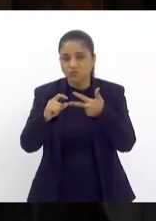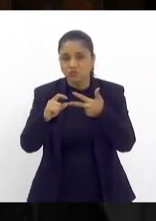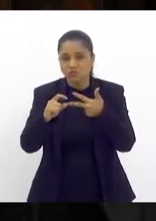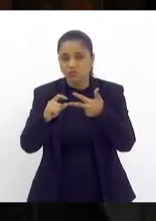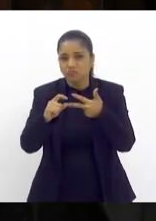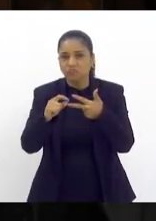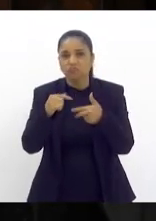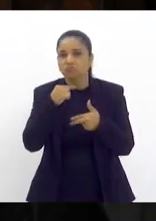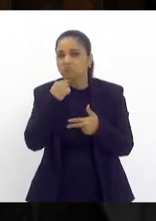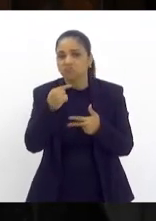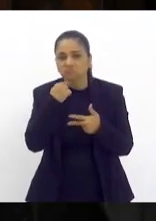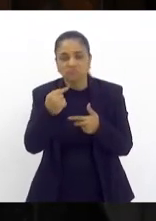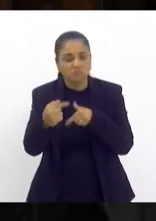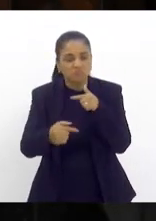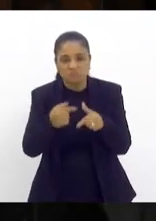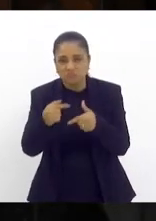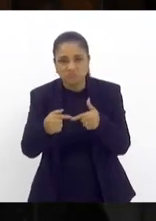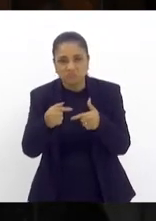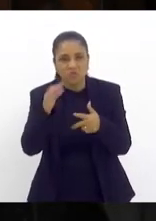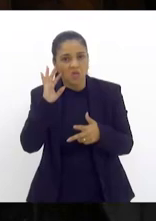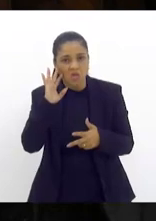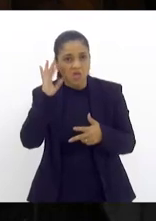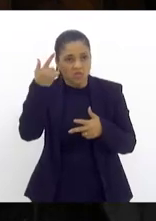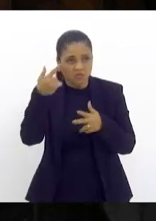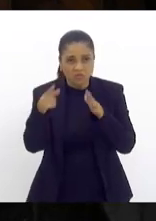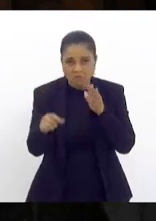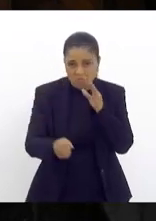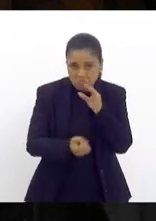A gente acha que vai resolver tudo com projeto